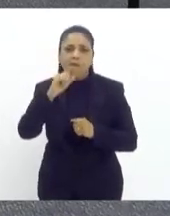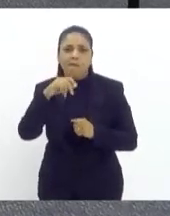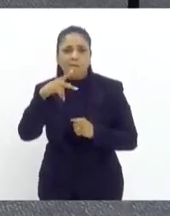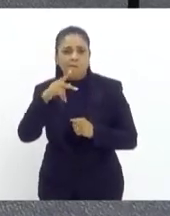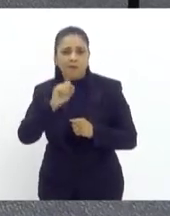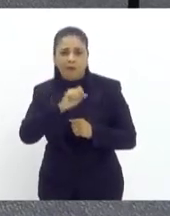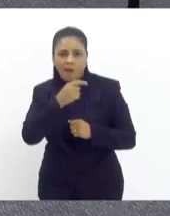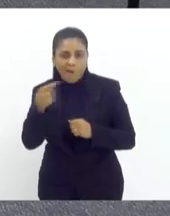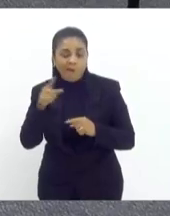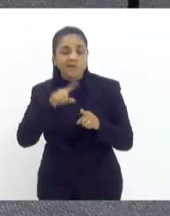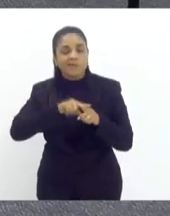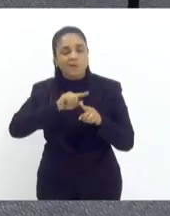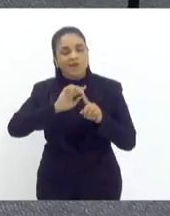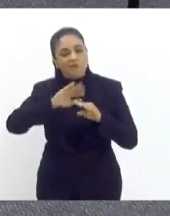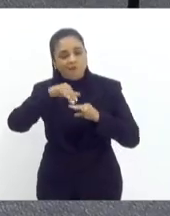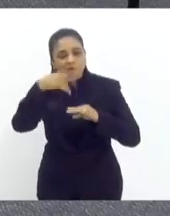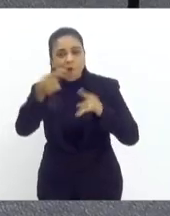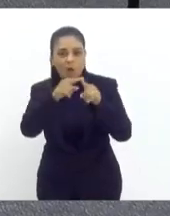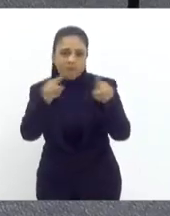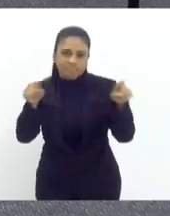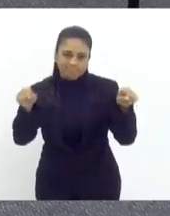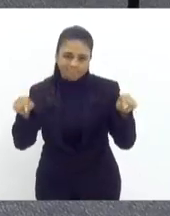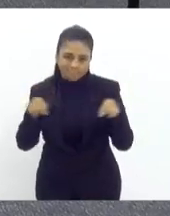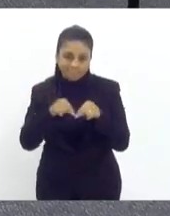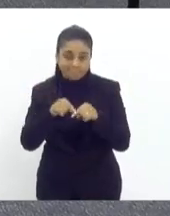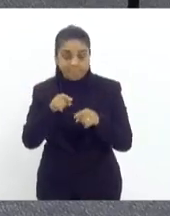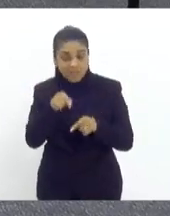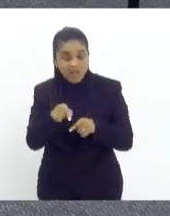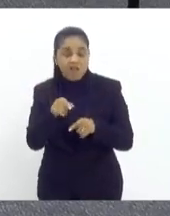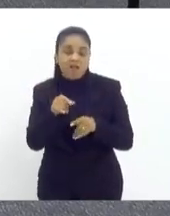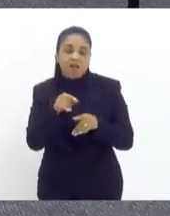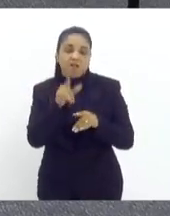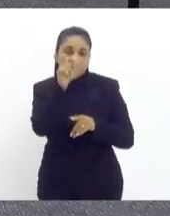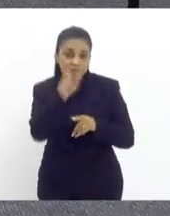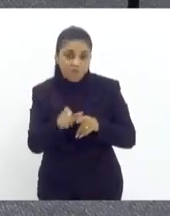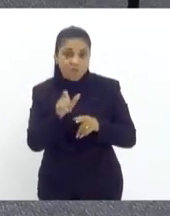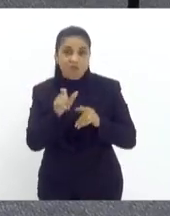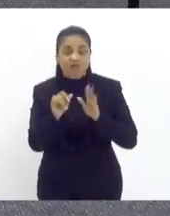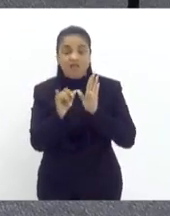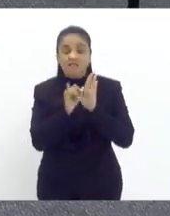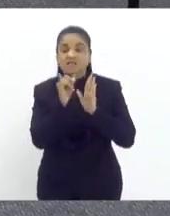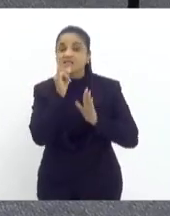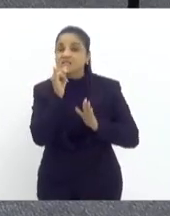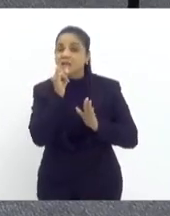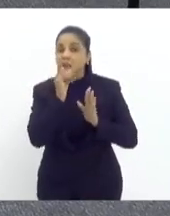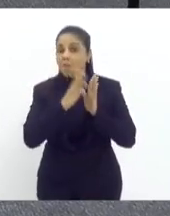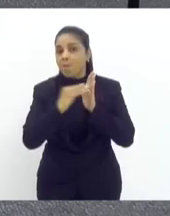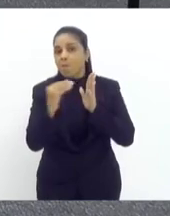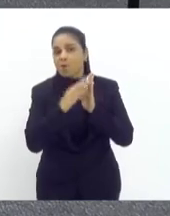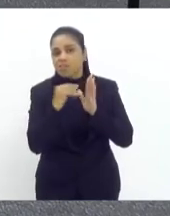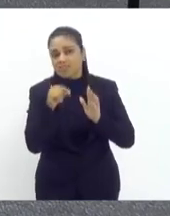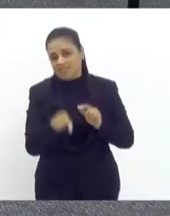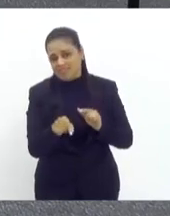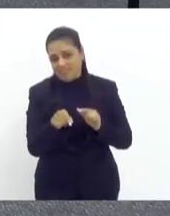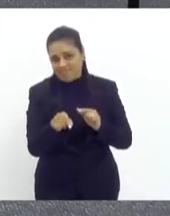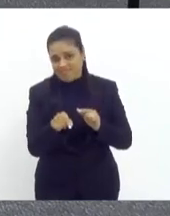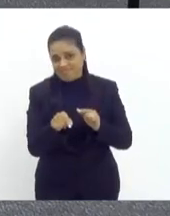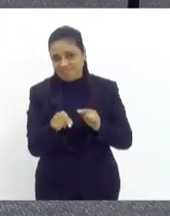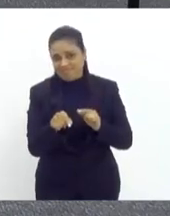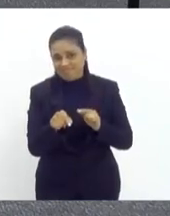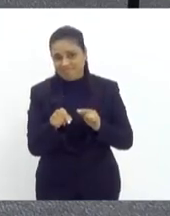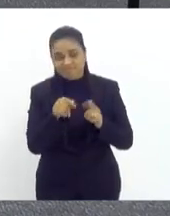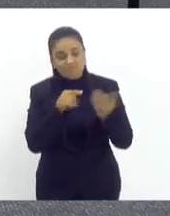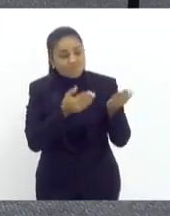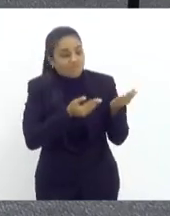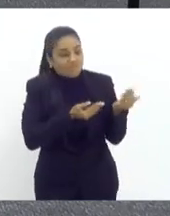linhas também porque ele é um exemplo meu colega Deputado Otoni um exemplo para